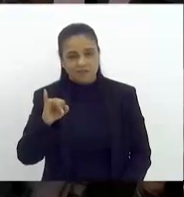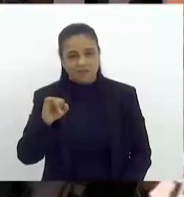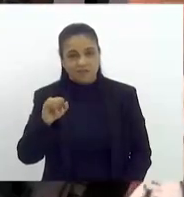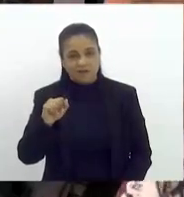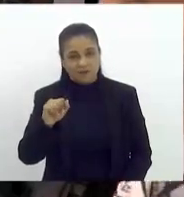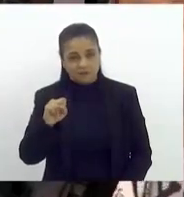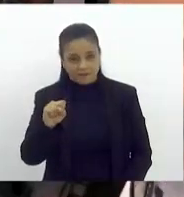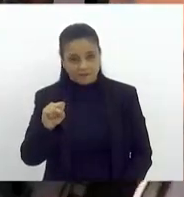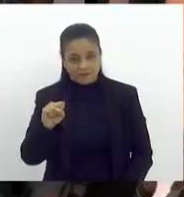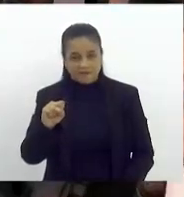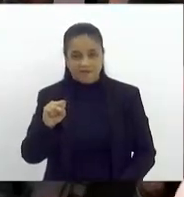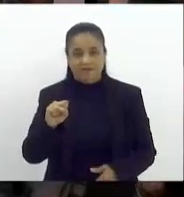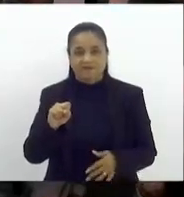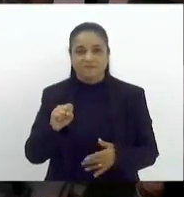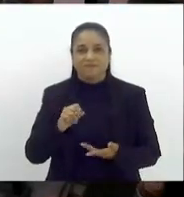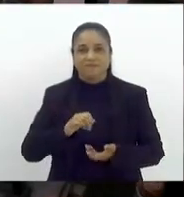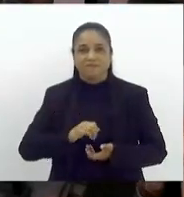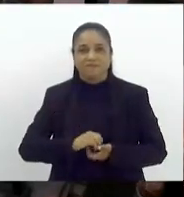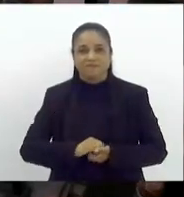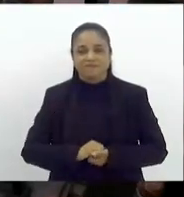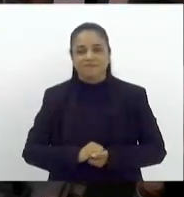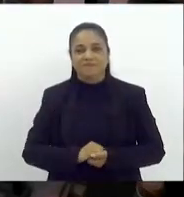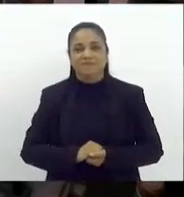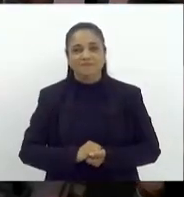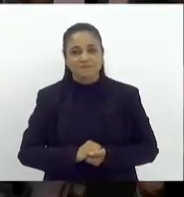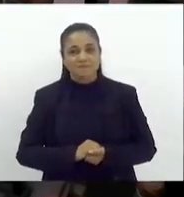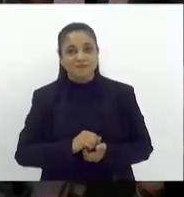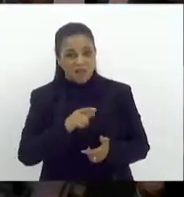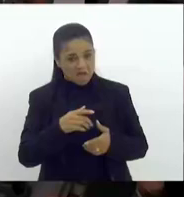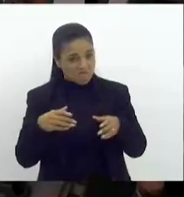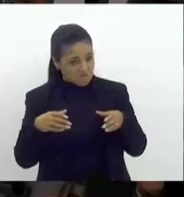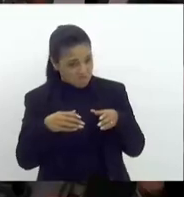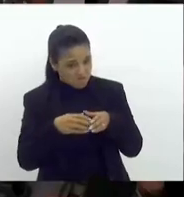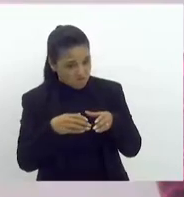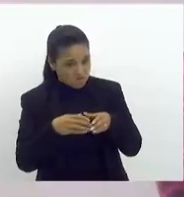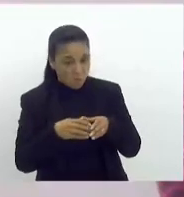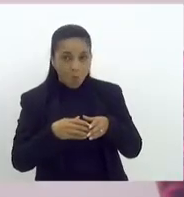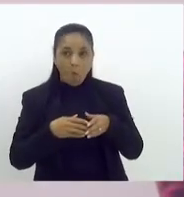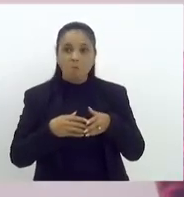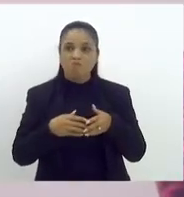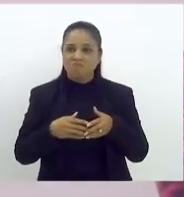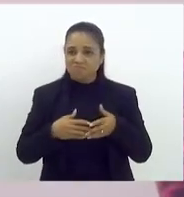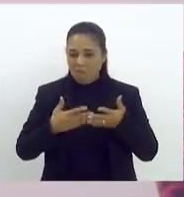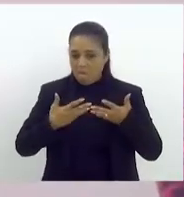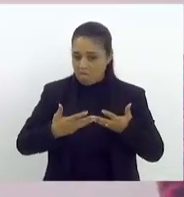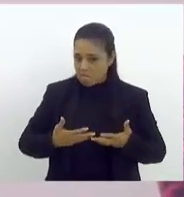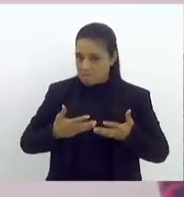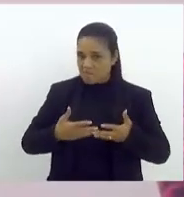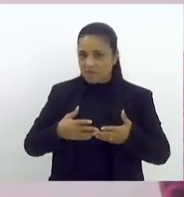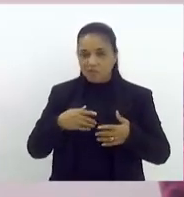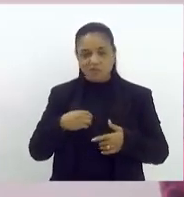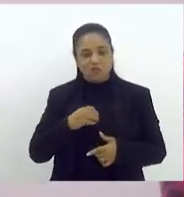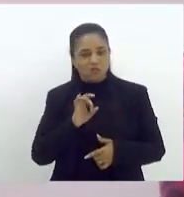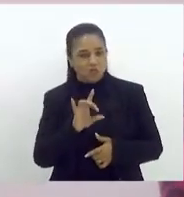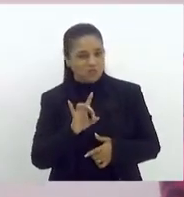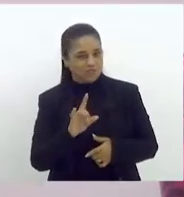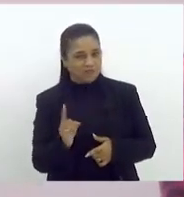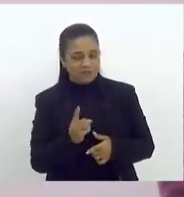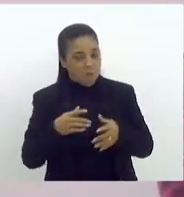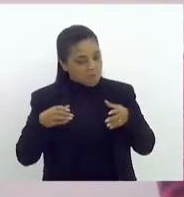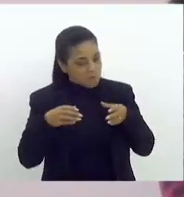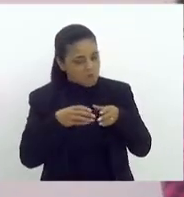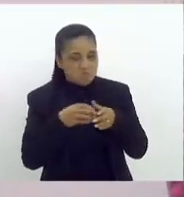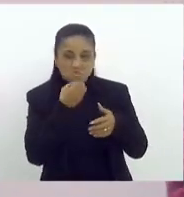braba e ela ela veio com um bonde pesado que ela não é palhaça ela não anda sozinha né